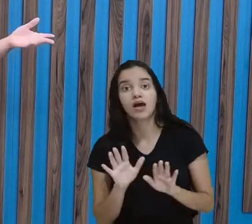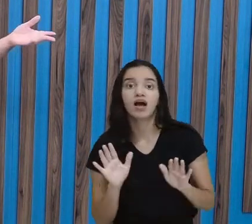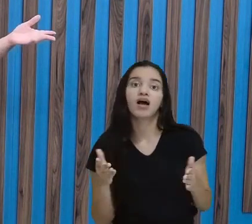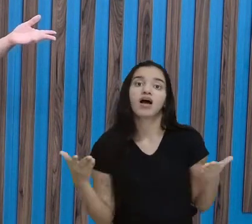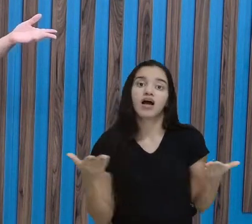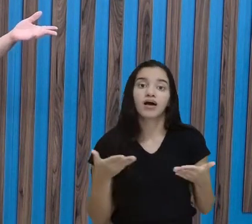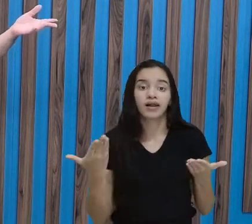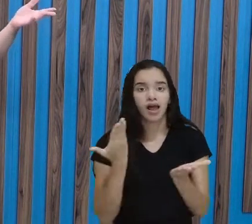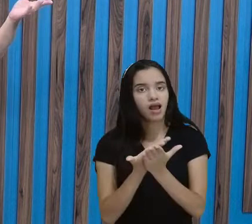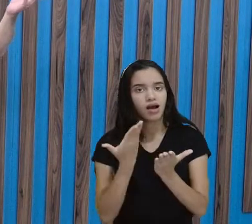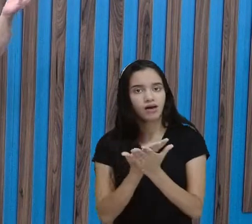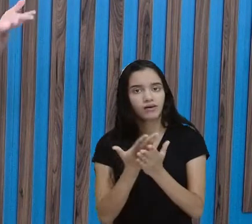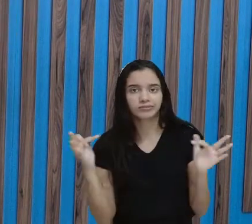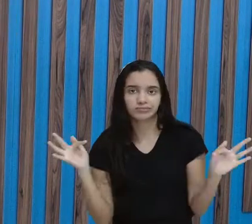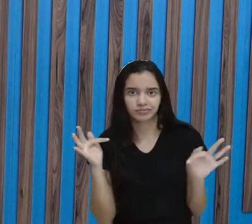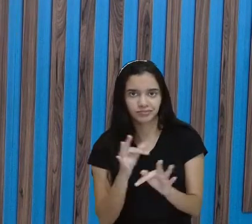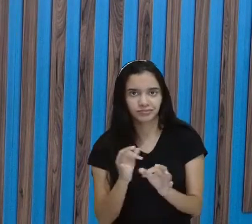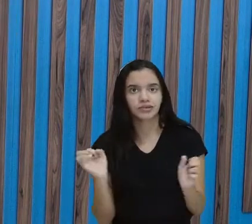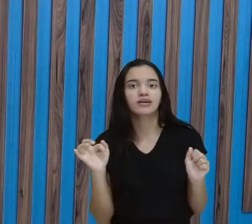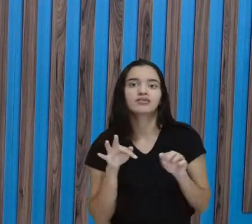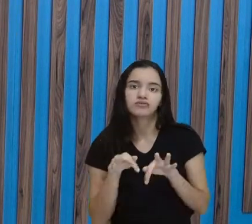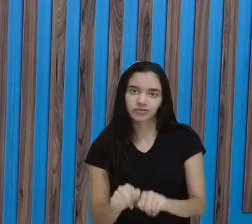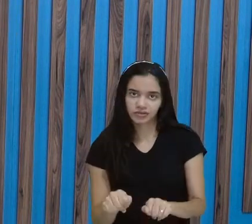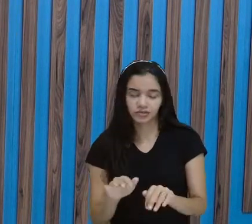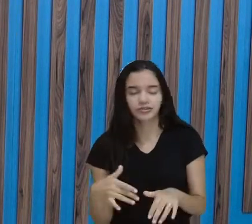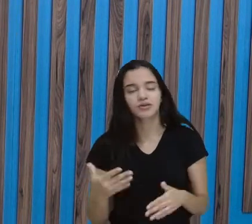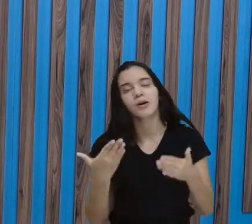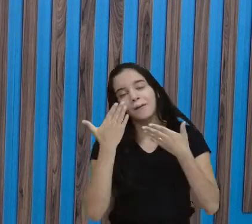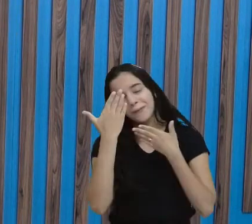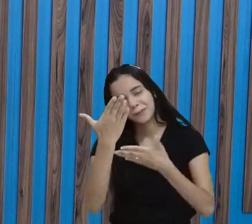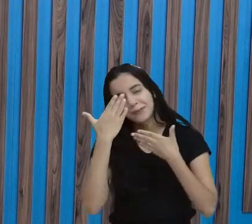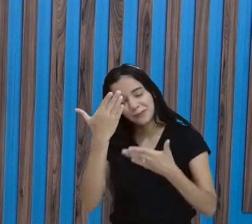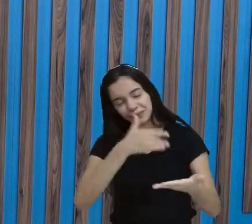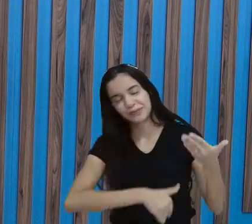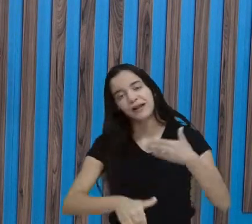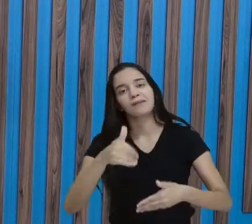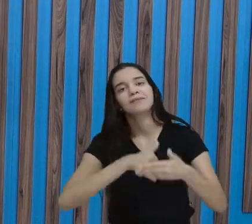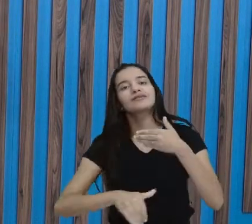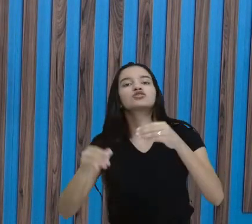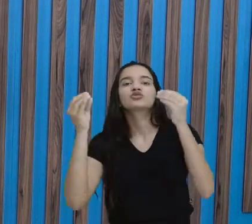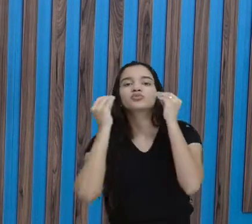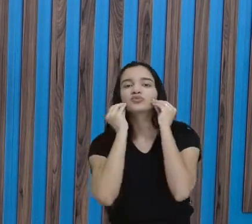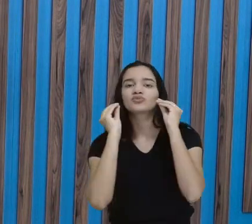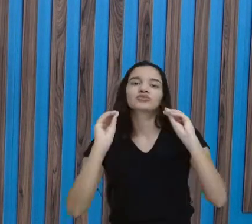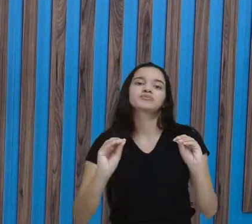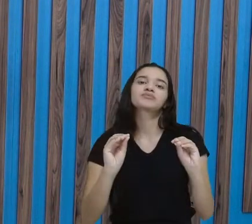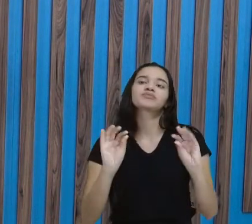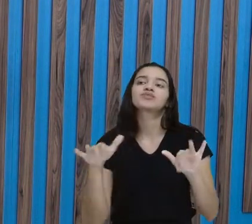mais, a aula está acabando. Muito obrigada pela presença de vocês, a participação. Um beijo.